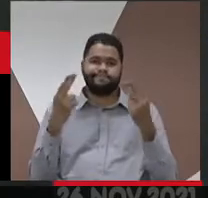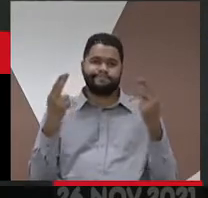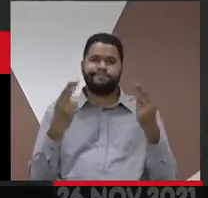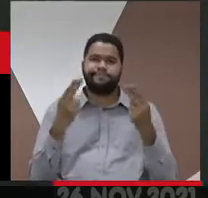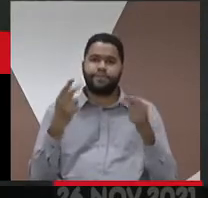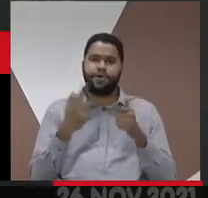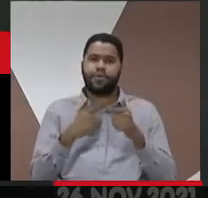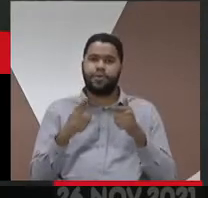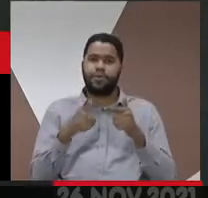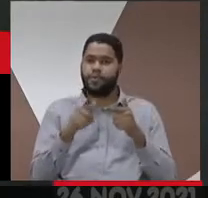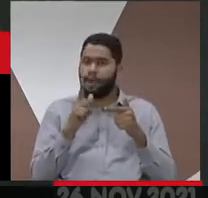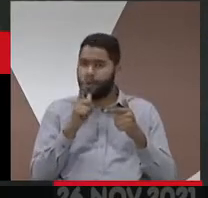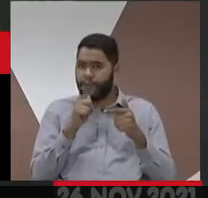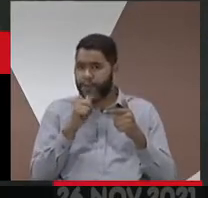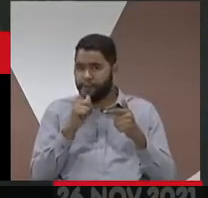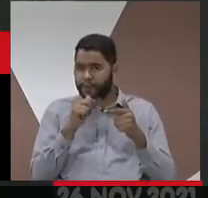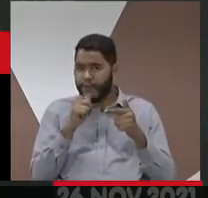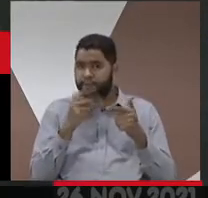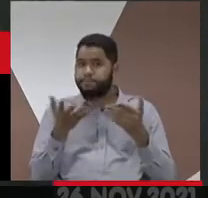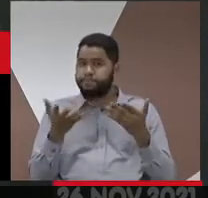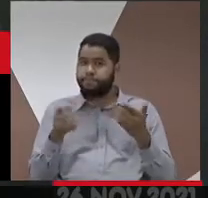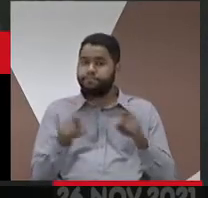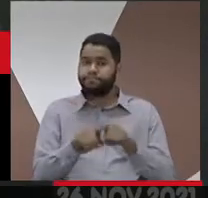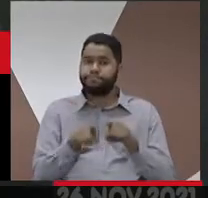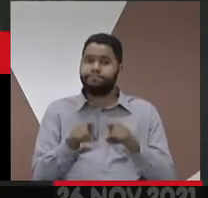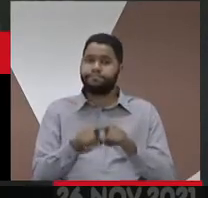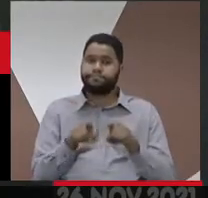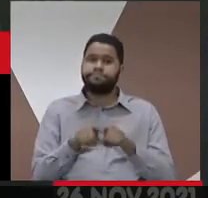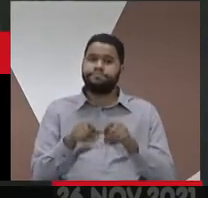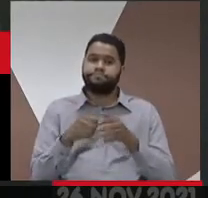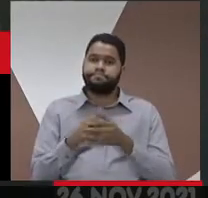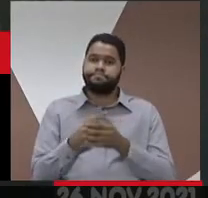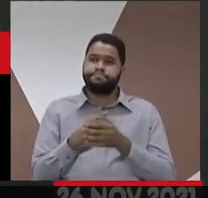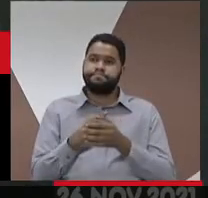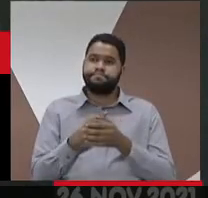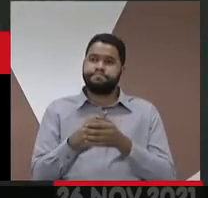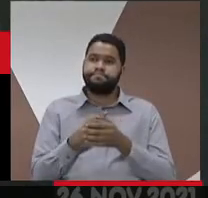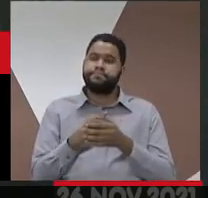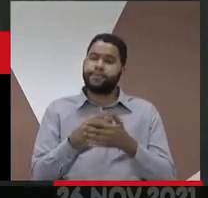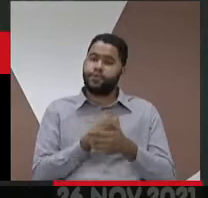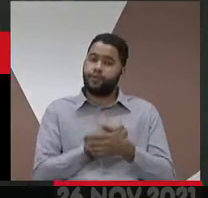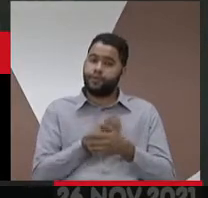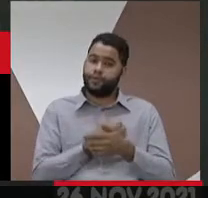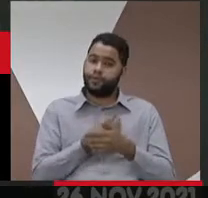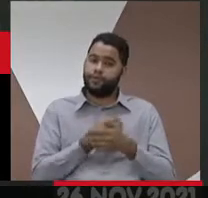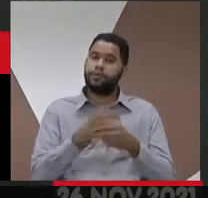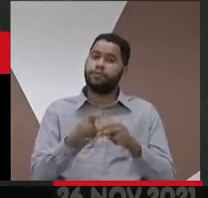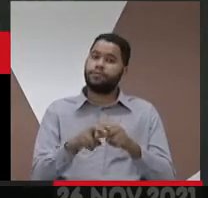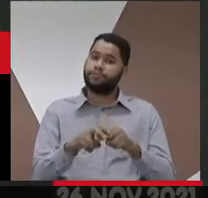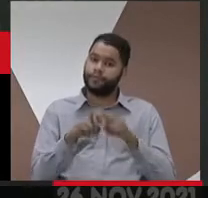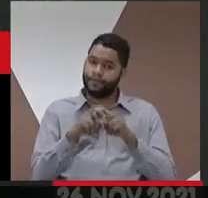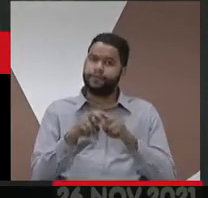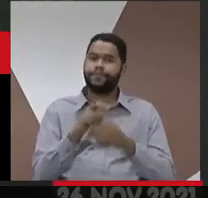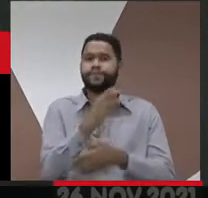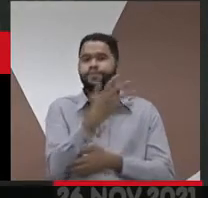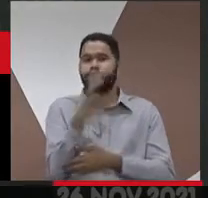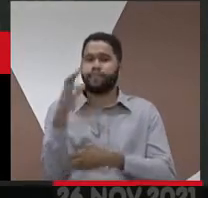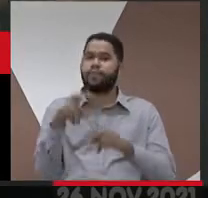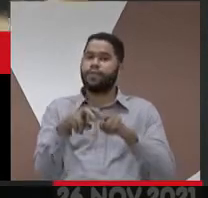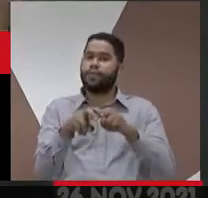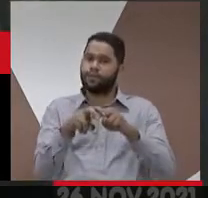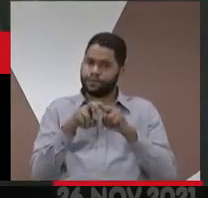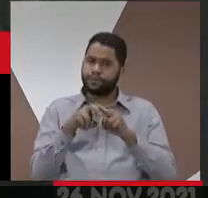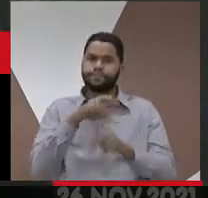hídrica para o colapso e exaustão hídrica. Então, em nome da vida, em nome do meio ambiente, em nome